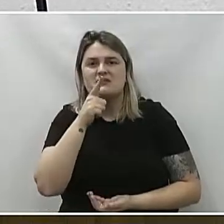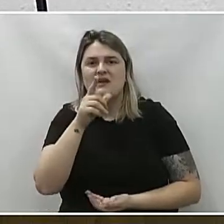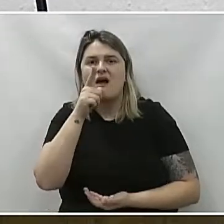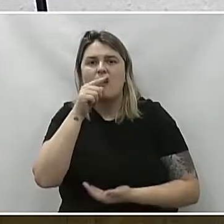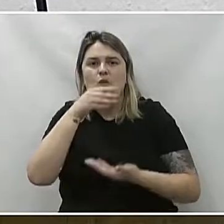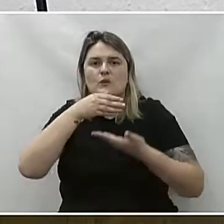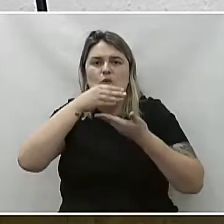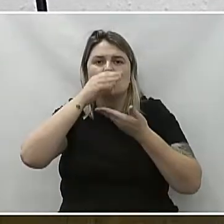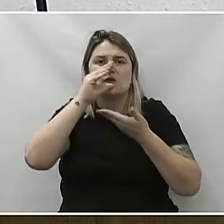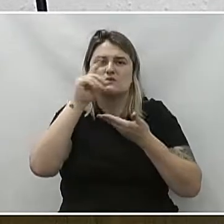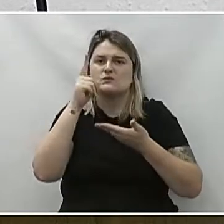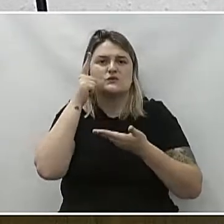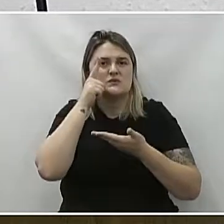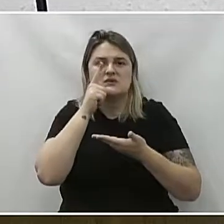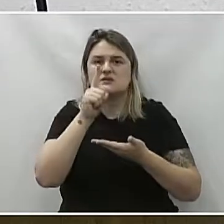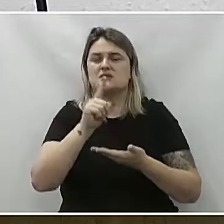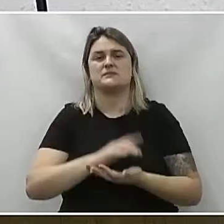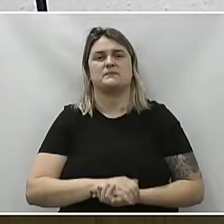água sozinho.